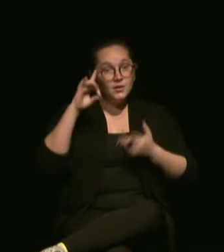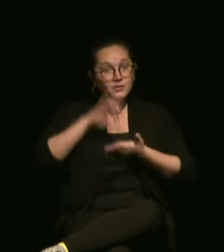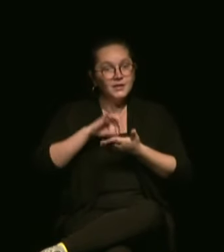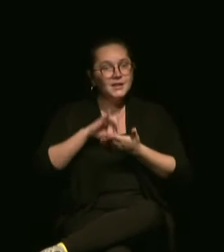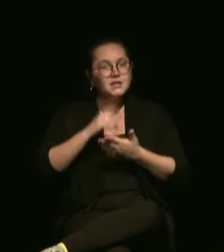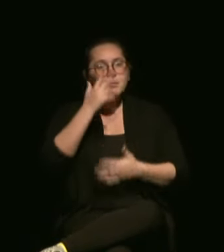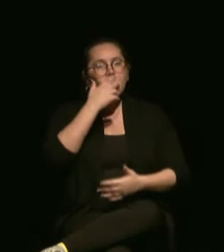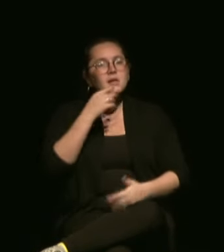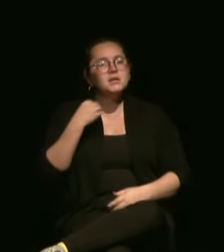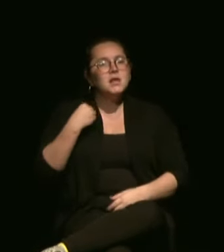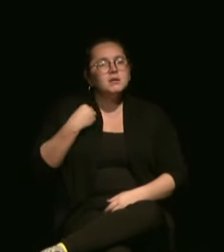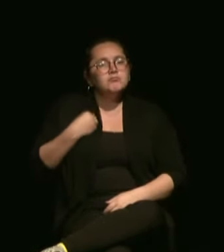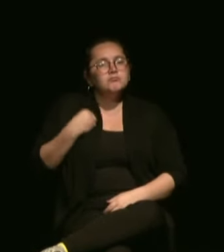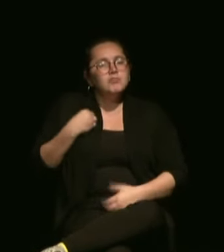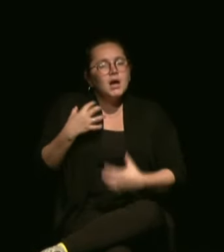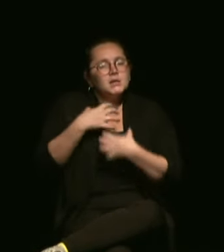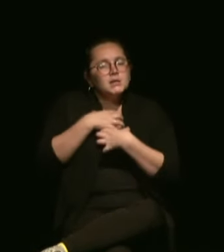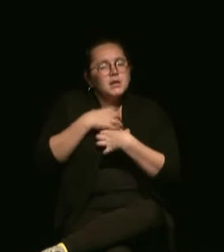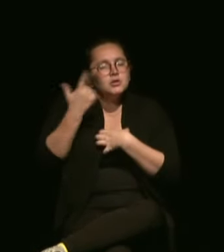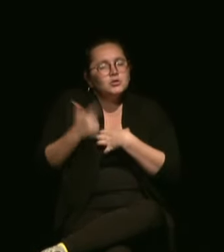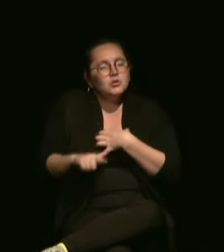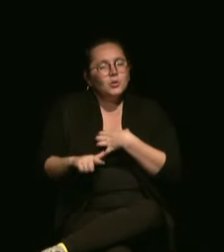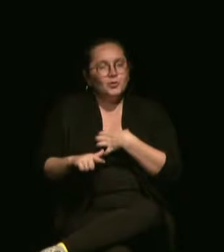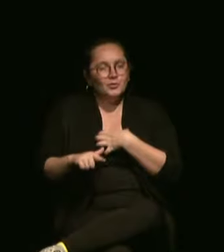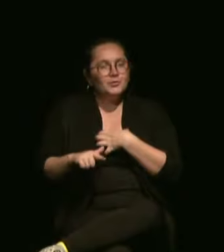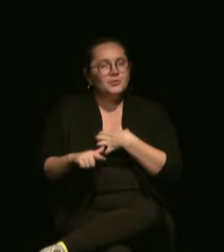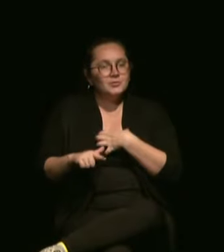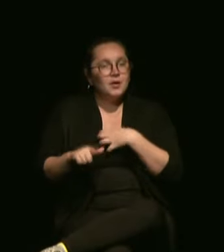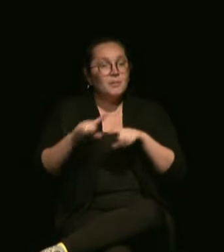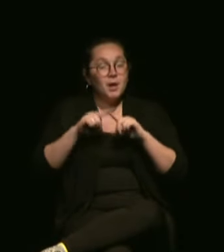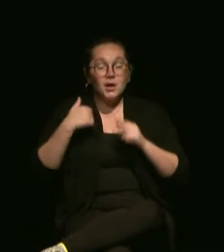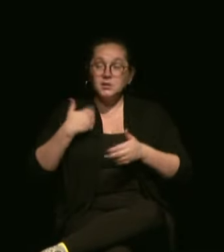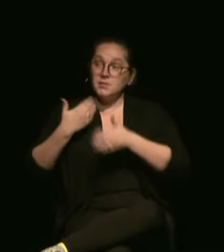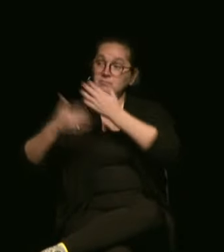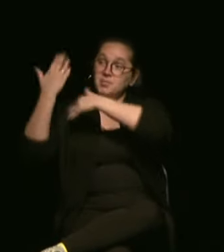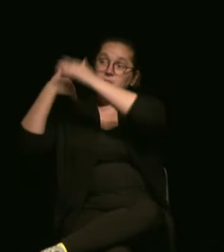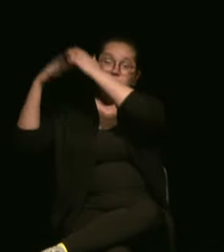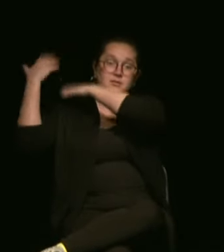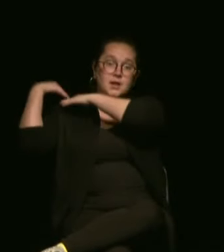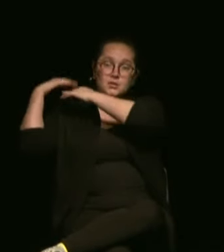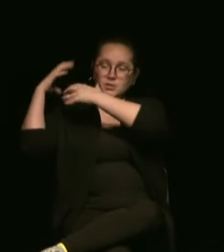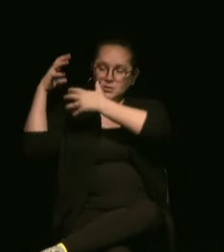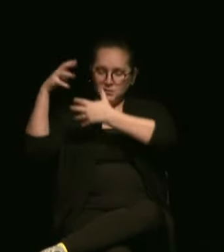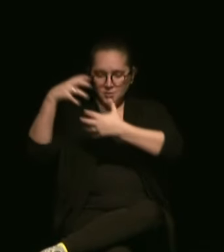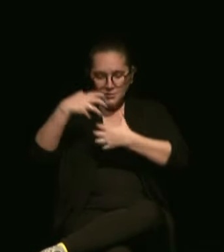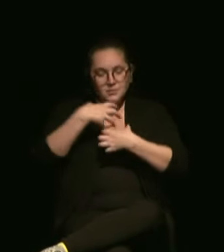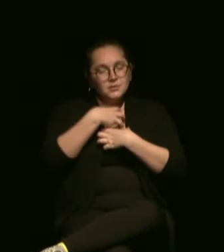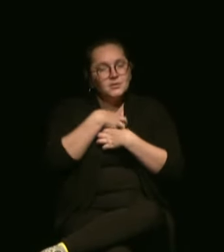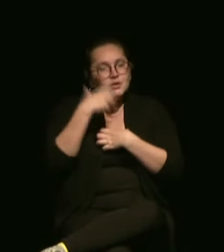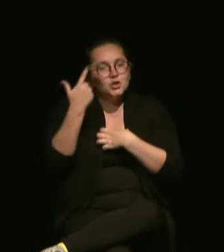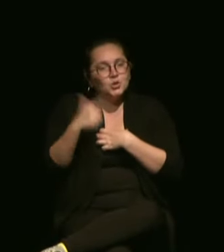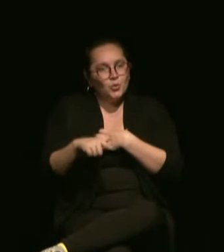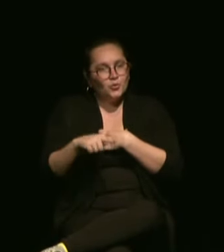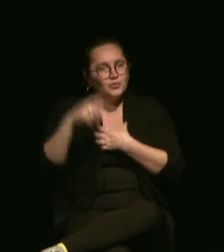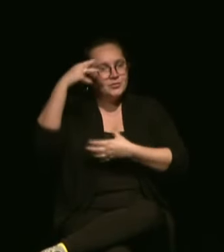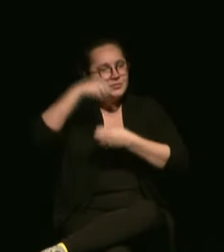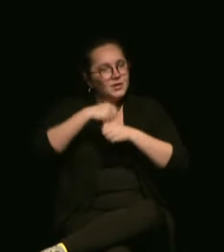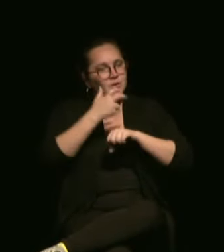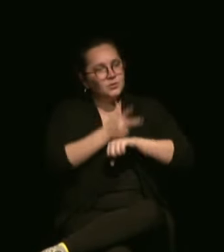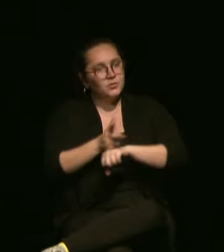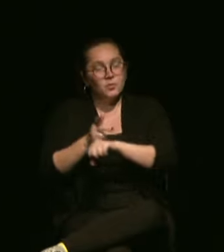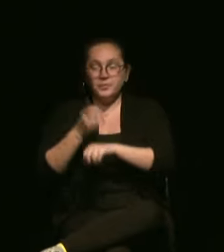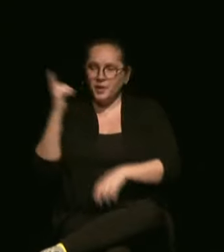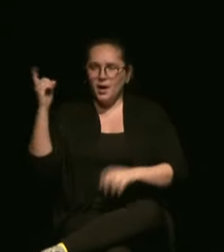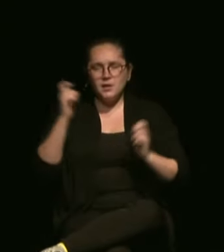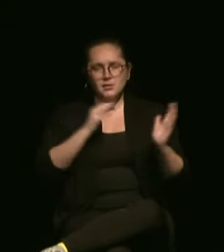né? Ou aquela situação se instala no set de filmagem. E essa cena sempre me